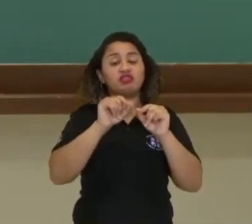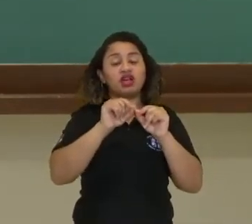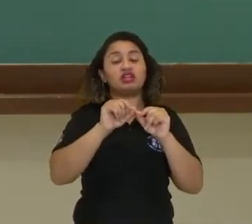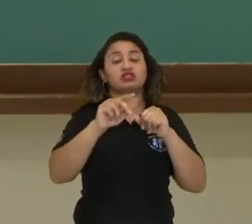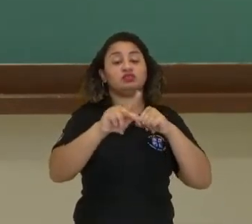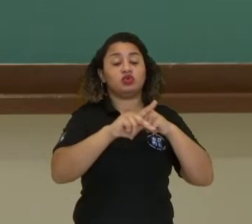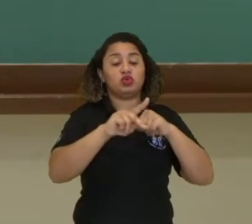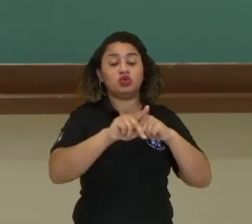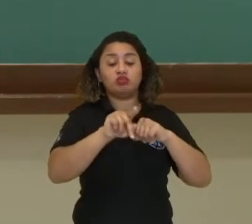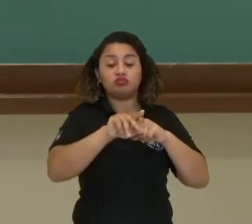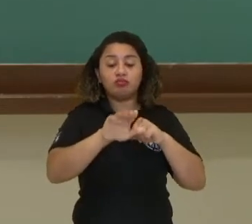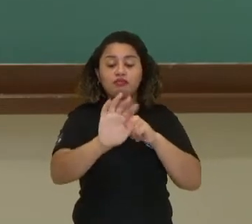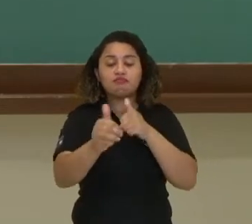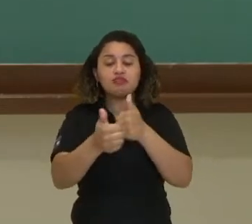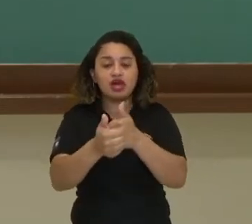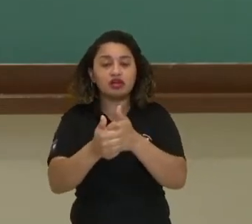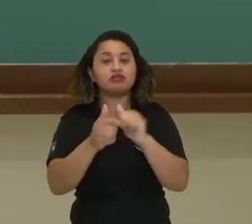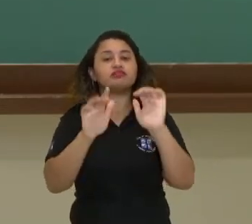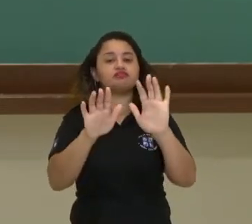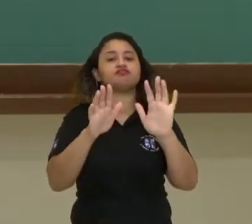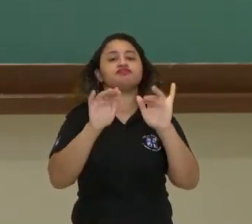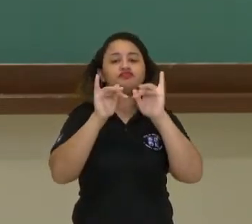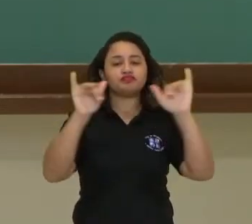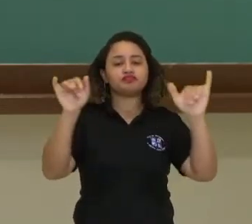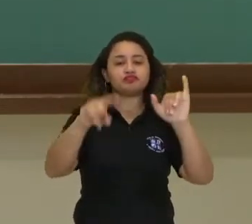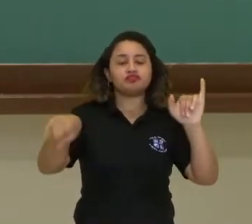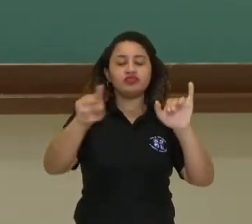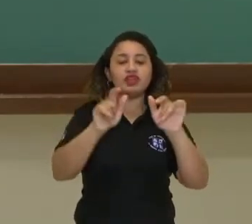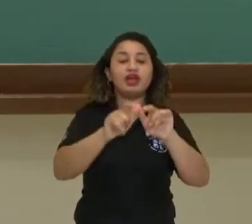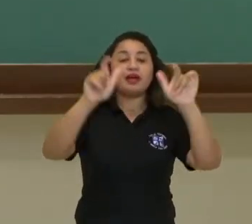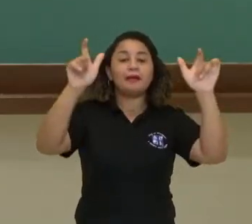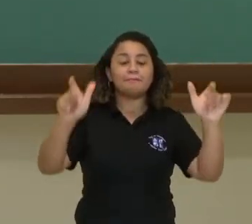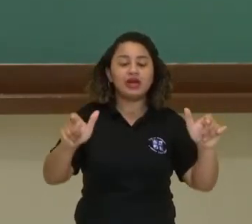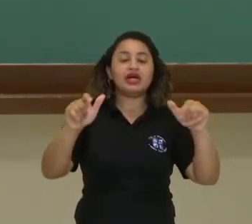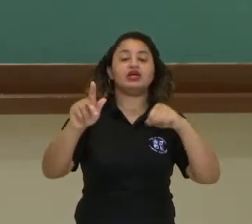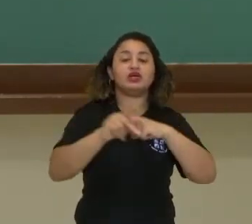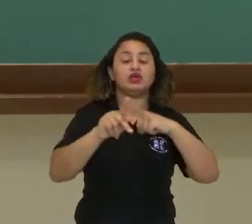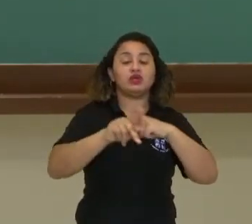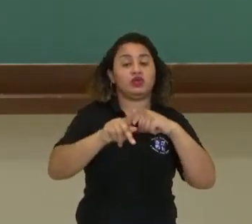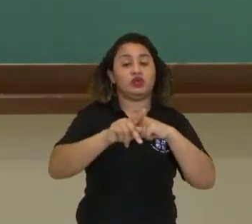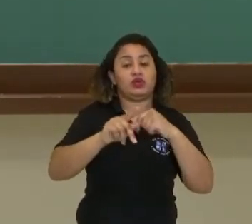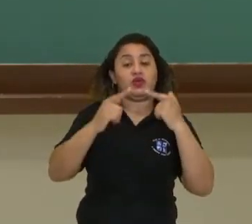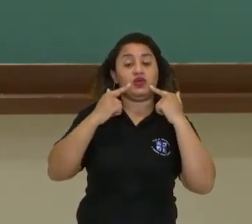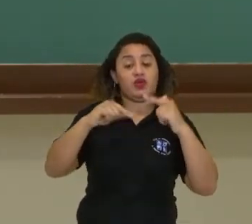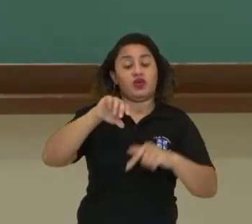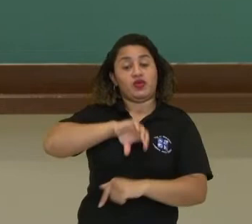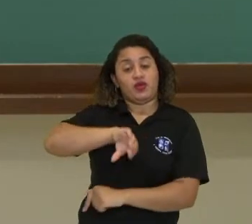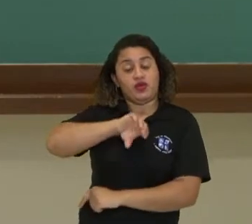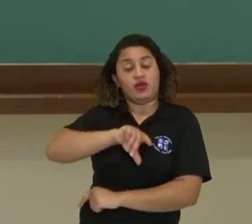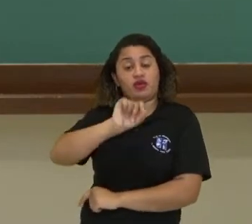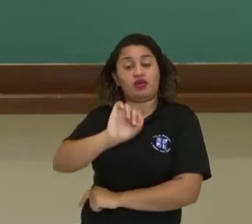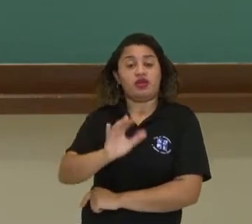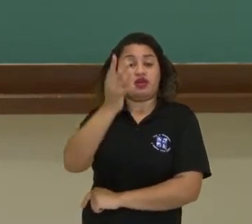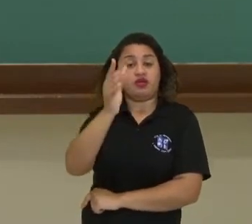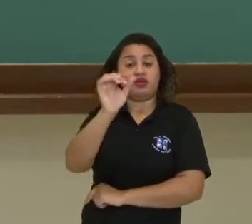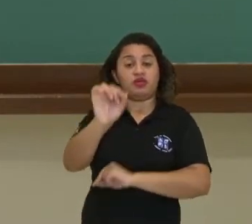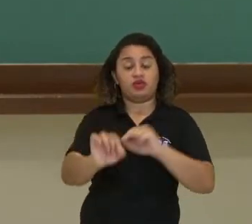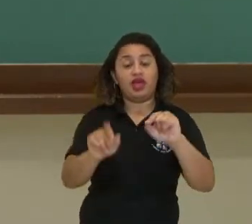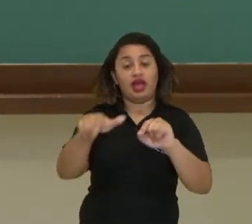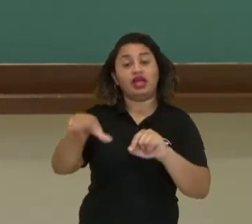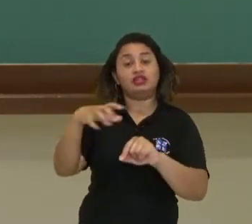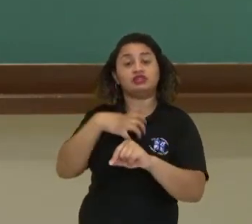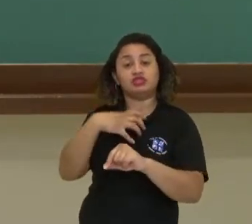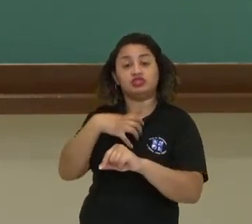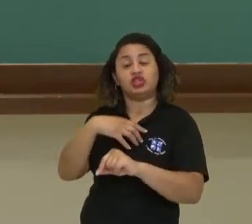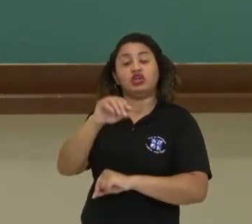vou adiantar para vocês que a maioria dos pronomes em língua portuguesa São a eles ocorrem em próclise